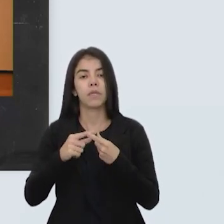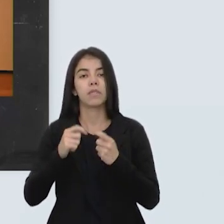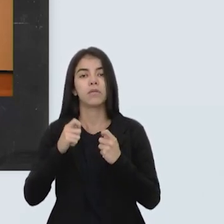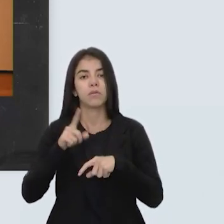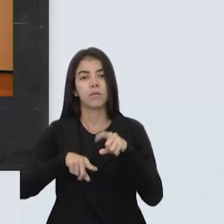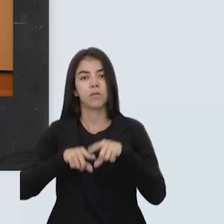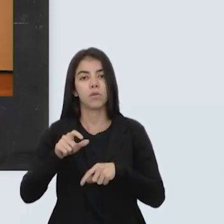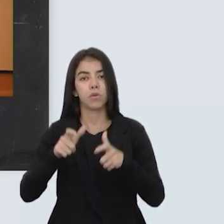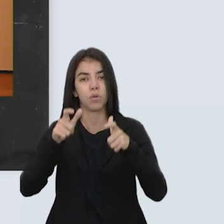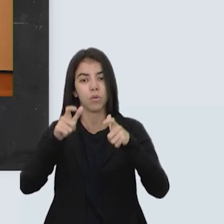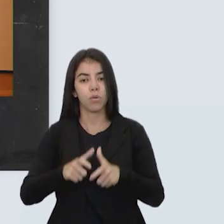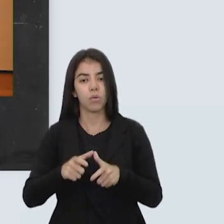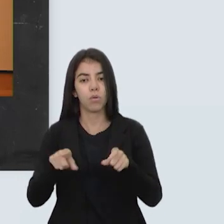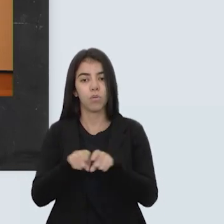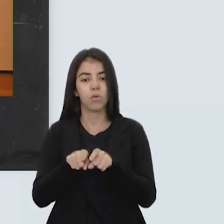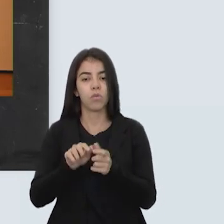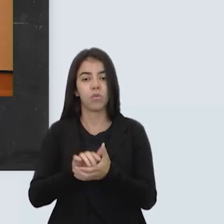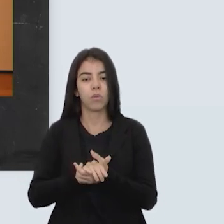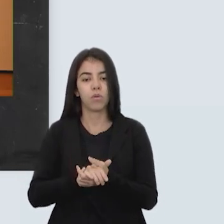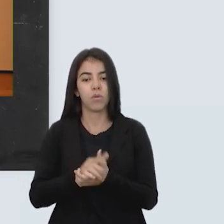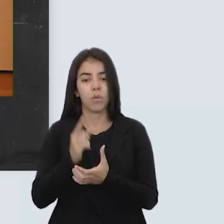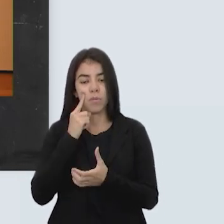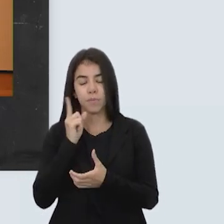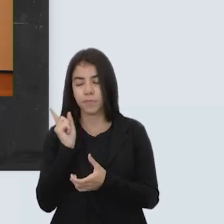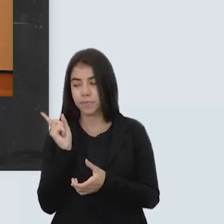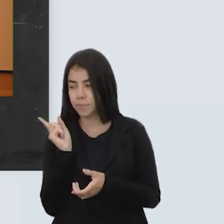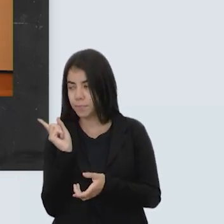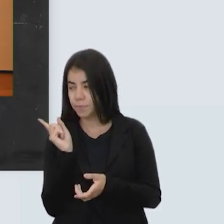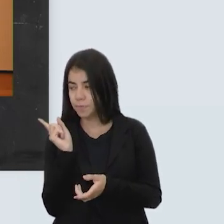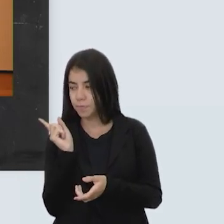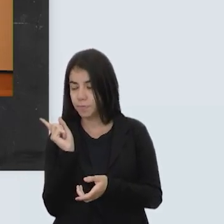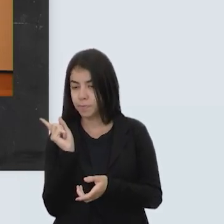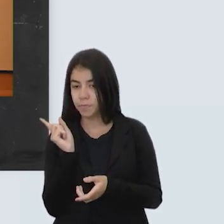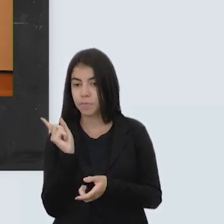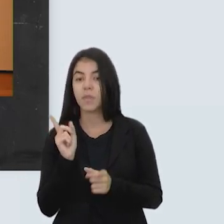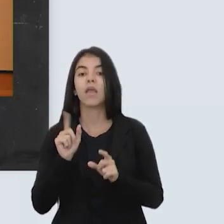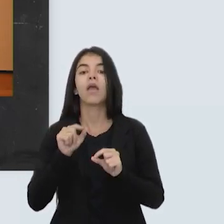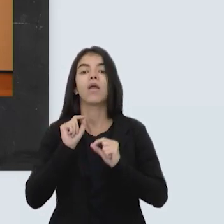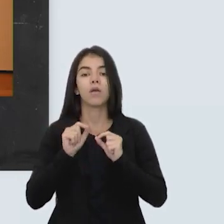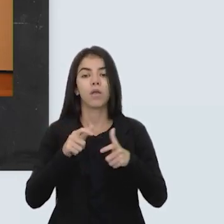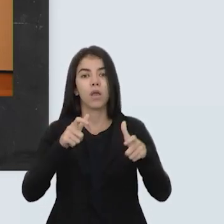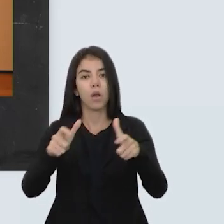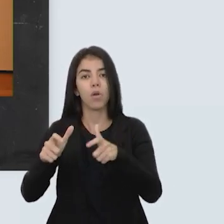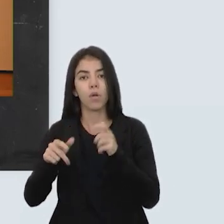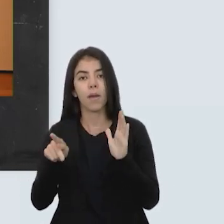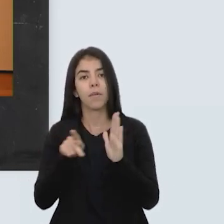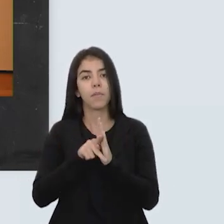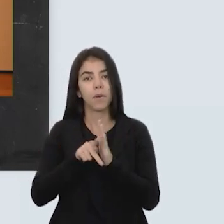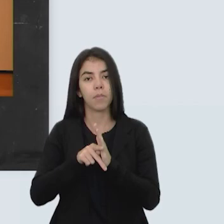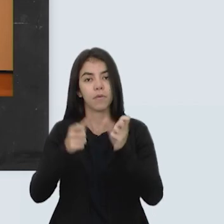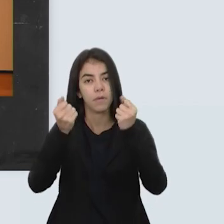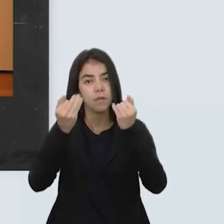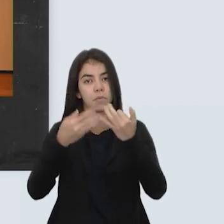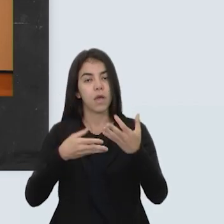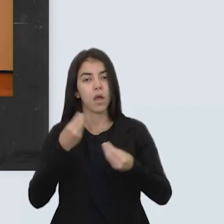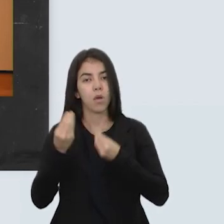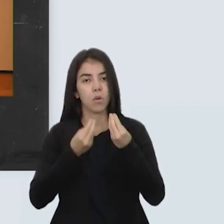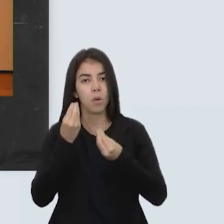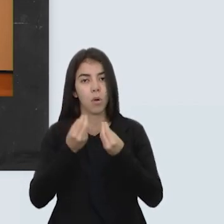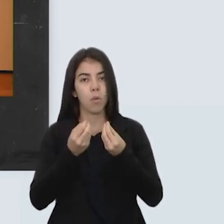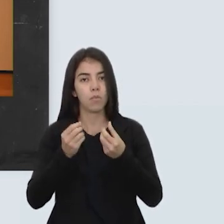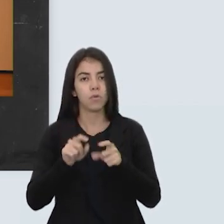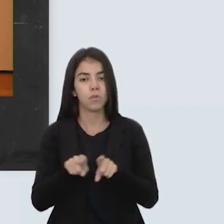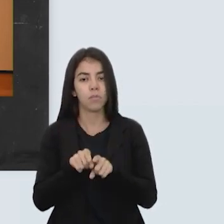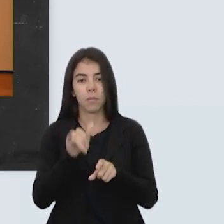local que o Bourdieu chama de instância de consagração. São locais que vão legitimar essa obra. Por quê? Suponhamos que um dia eu